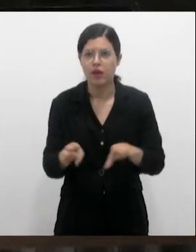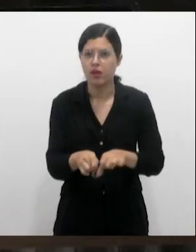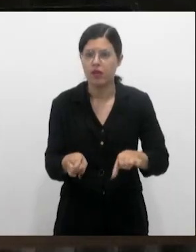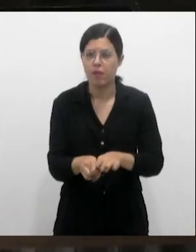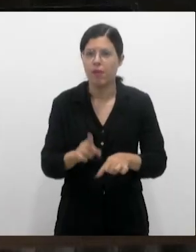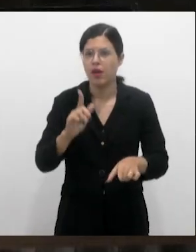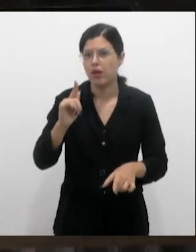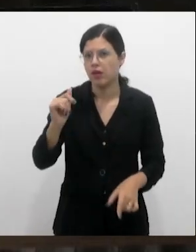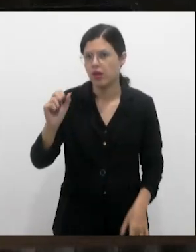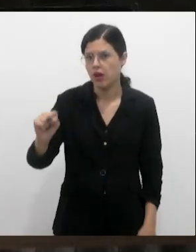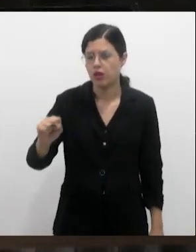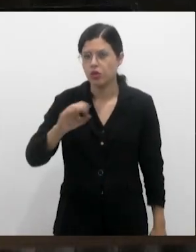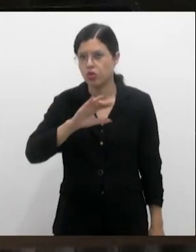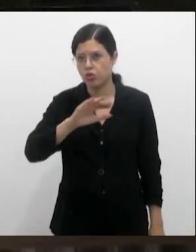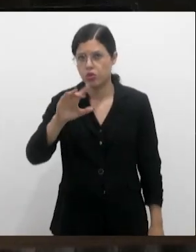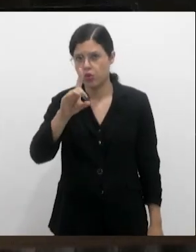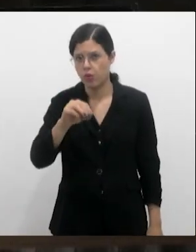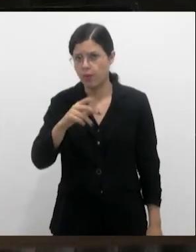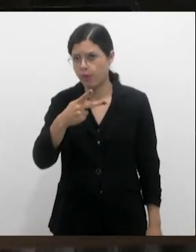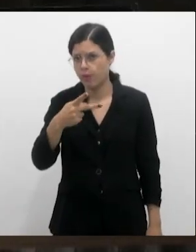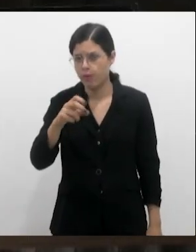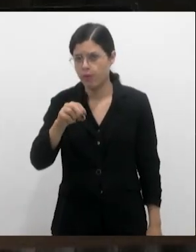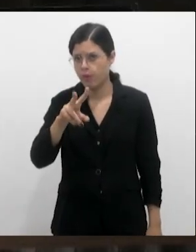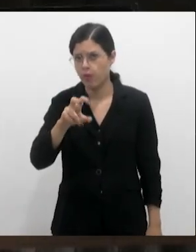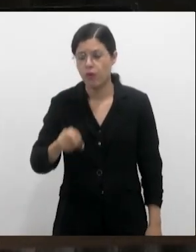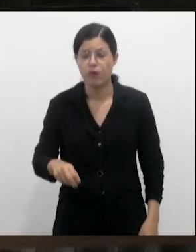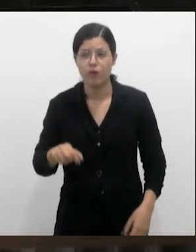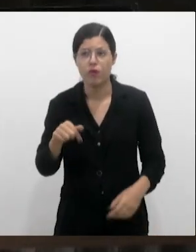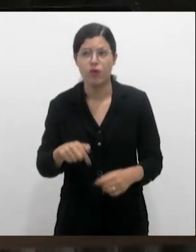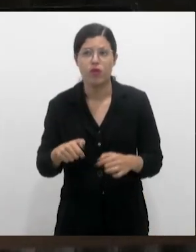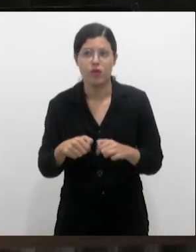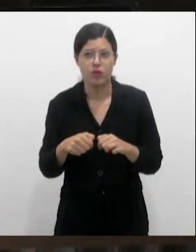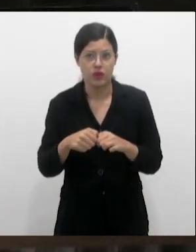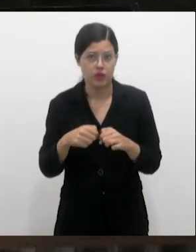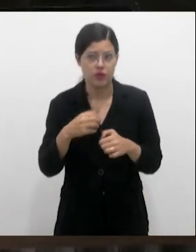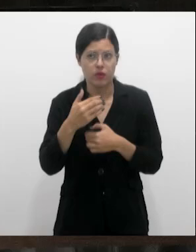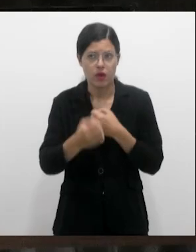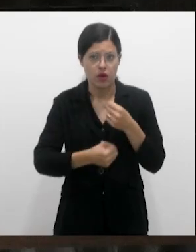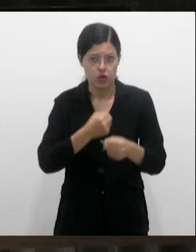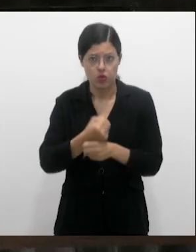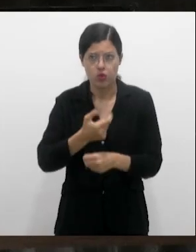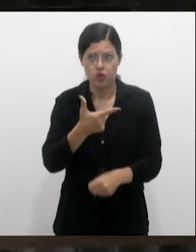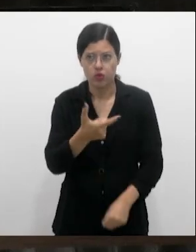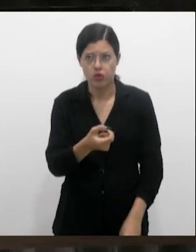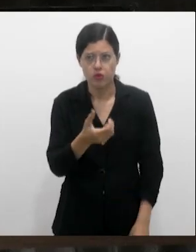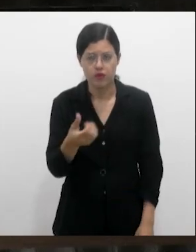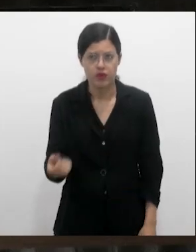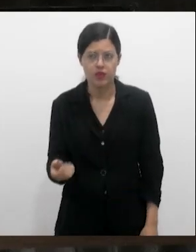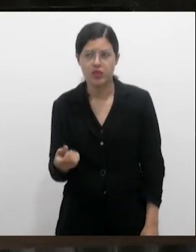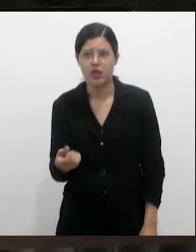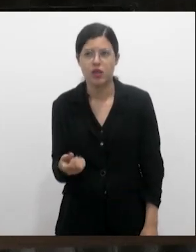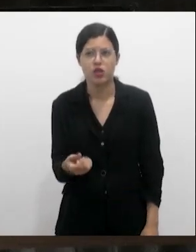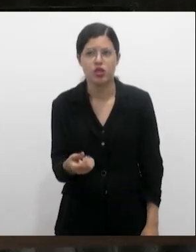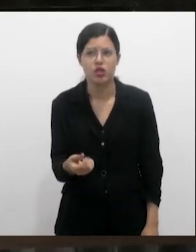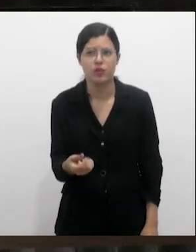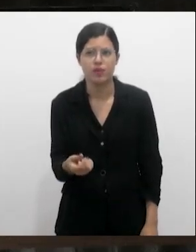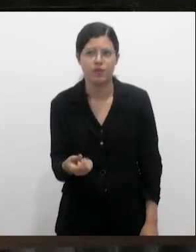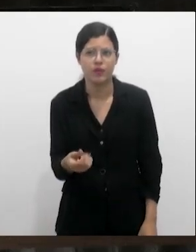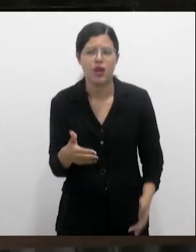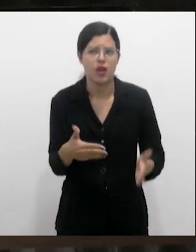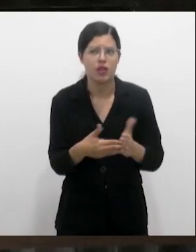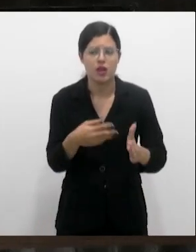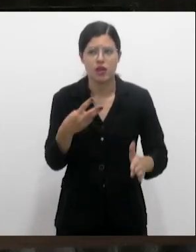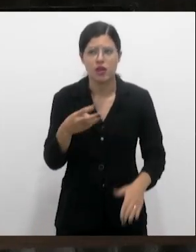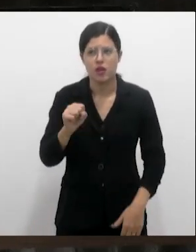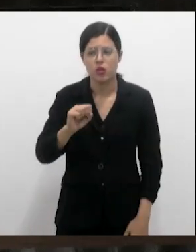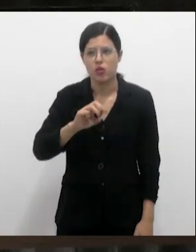Povo. Esses programas sociais farão, a partir de 2026, preste atenção nesse número, até